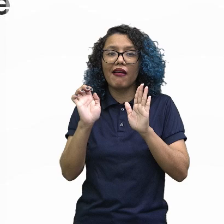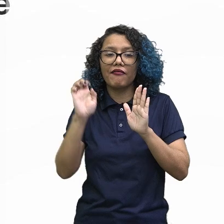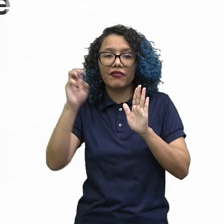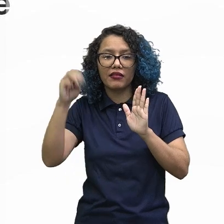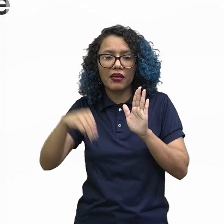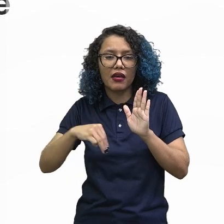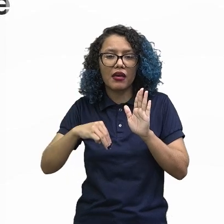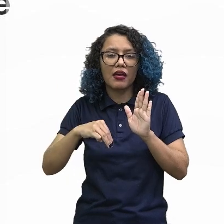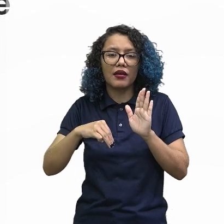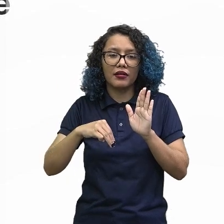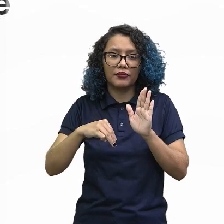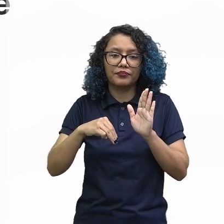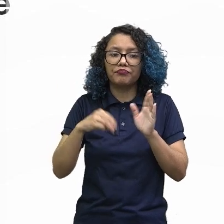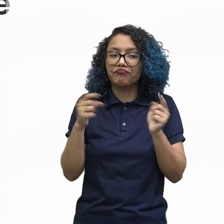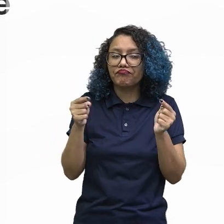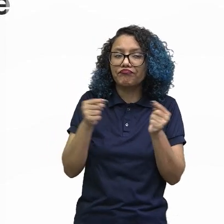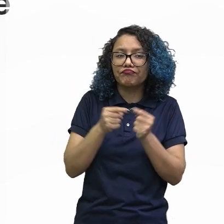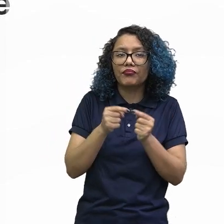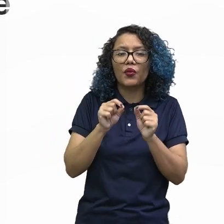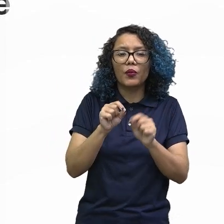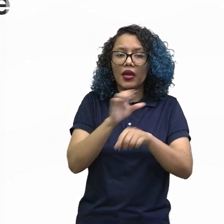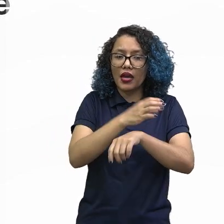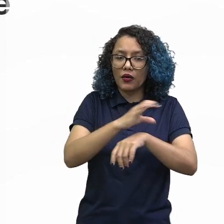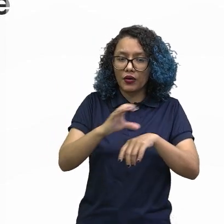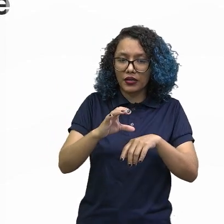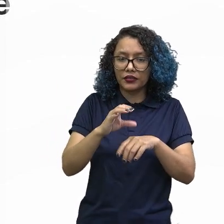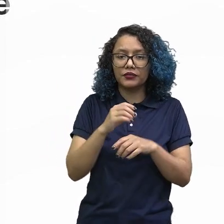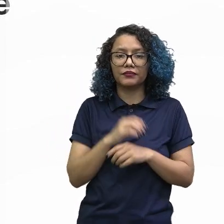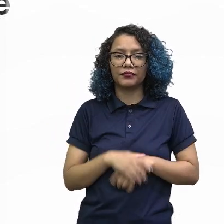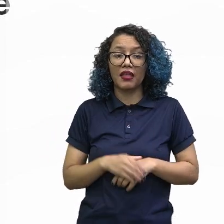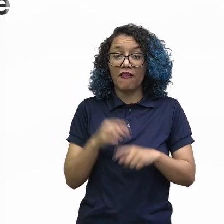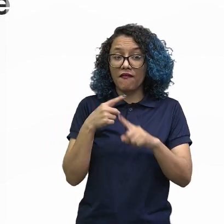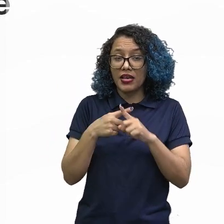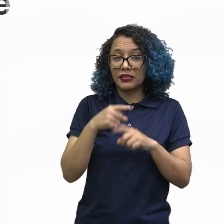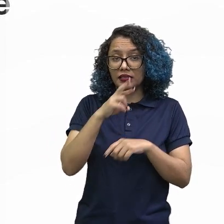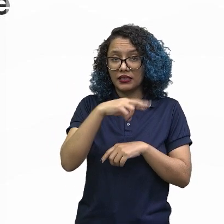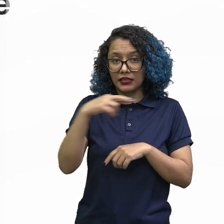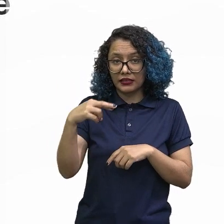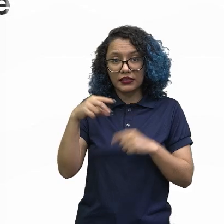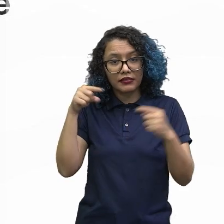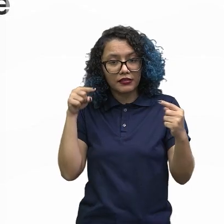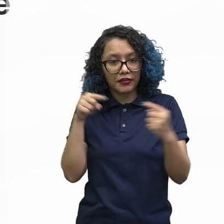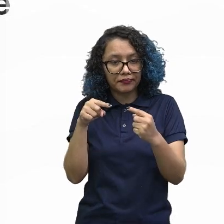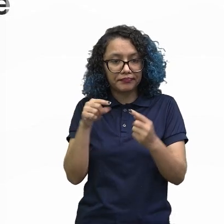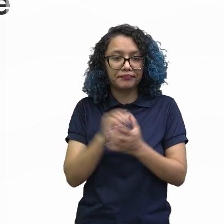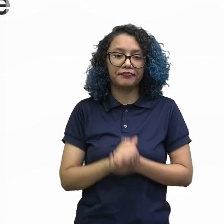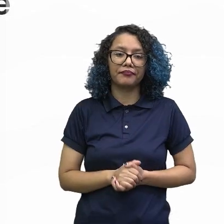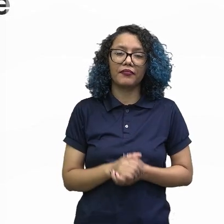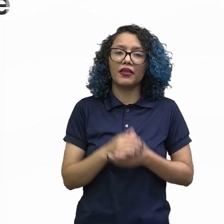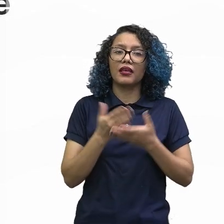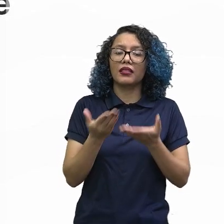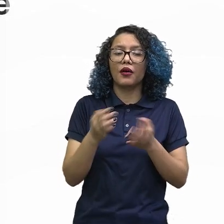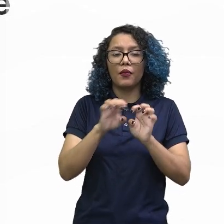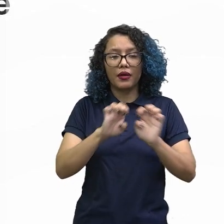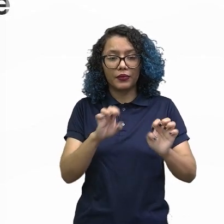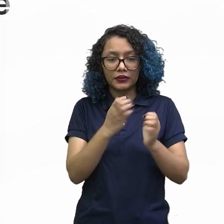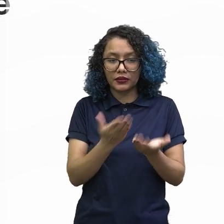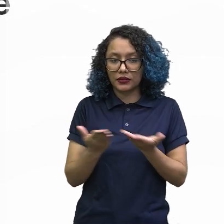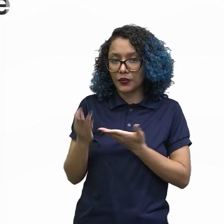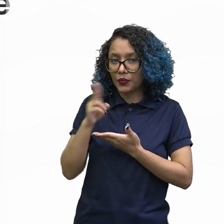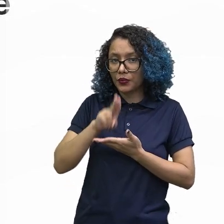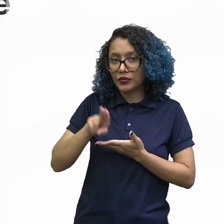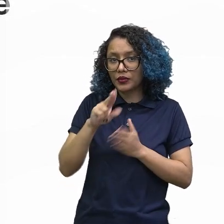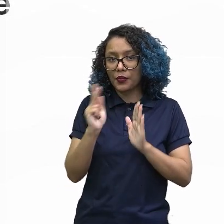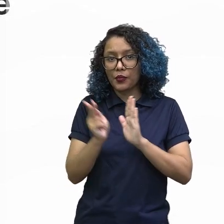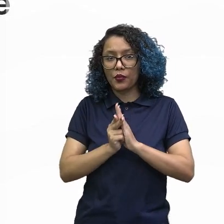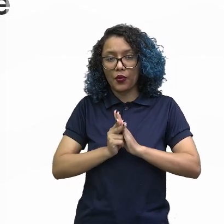eletromotriz equivalente a corrente vezes a resistência equivalente. Então, aí está a equação dos geradores, tá,